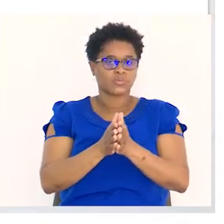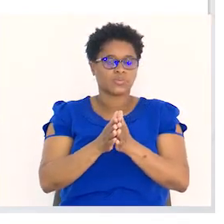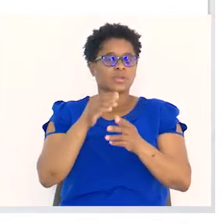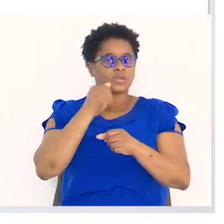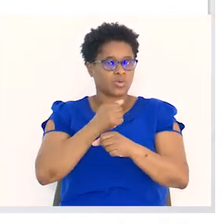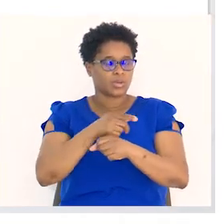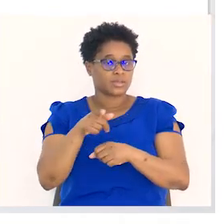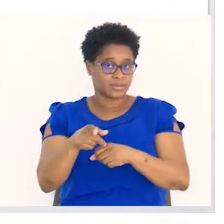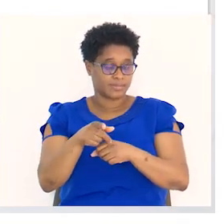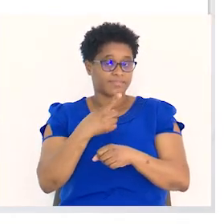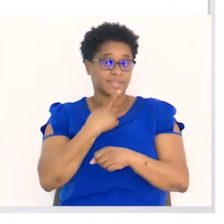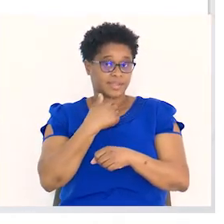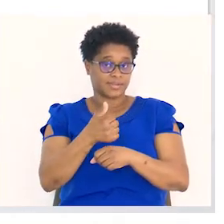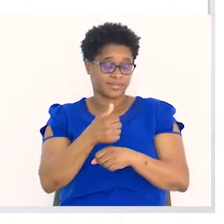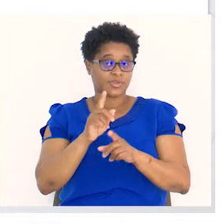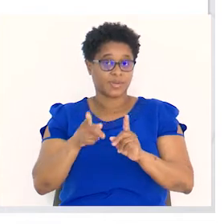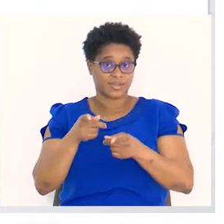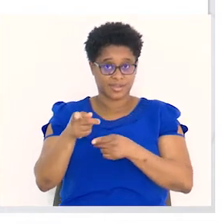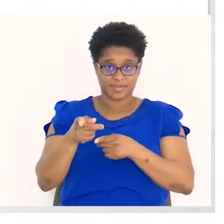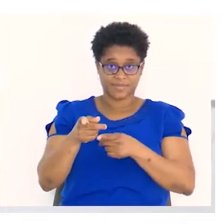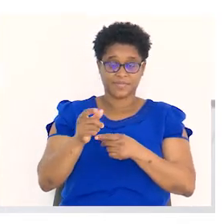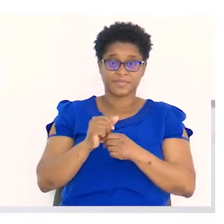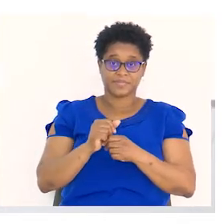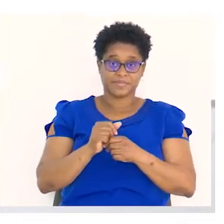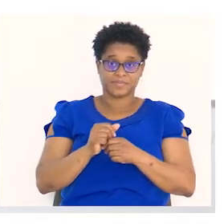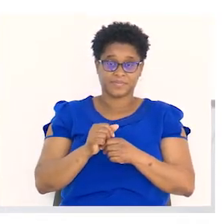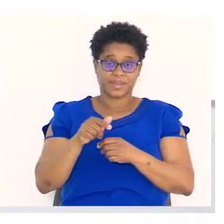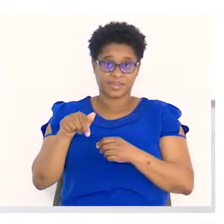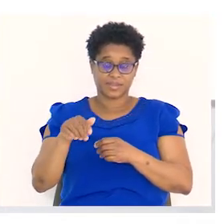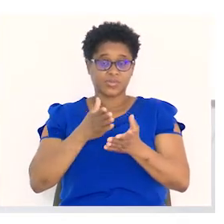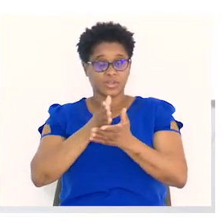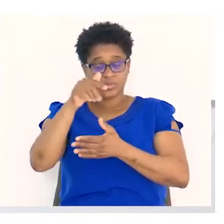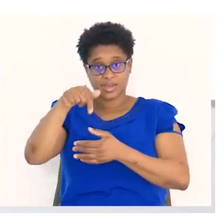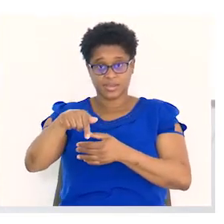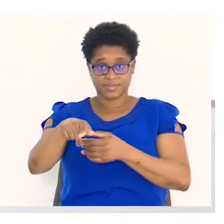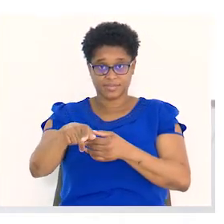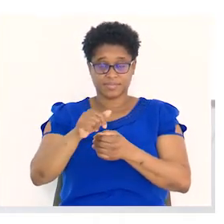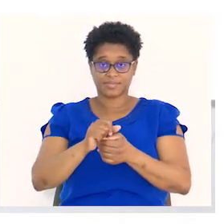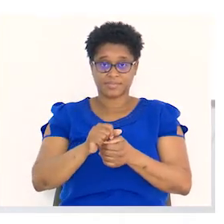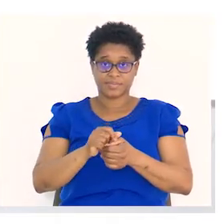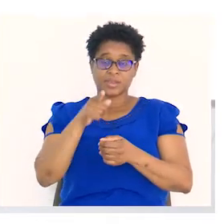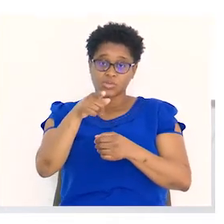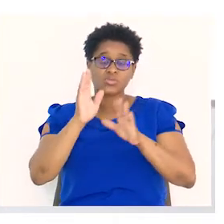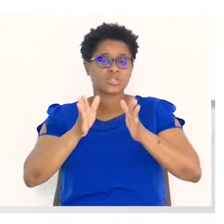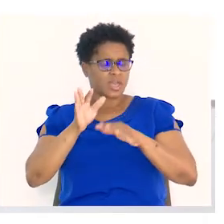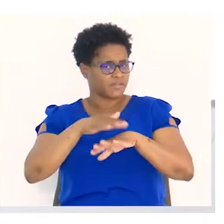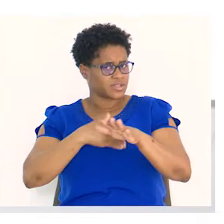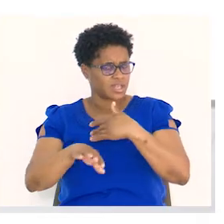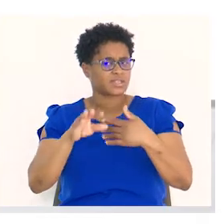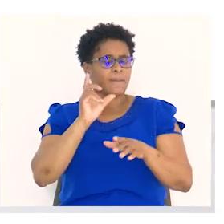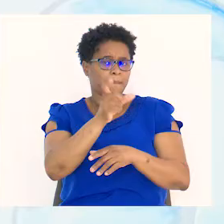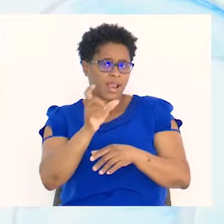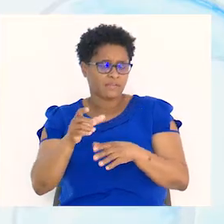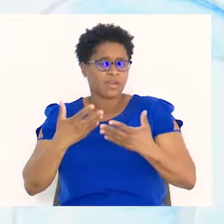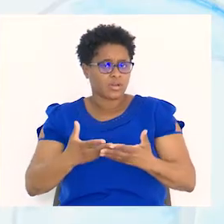exercício começa aqui, ok? Começa aqui, continua aqui. Tu já fizeste as palavras, agora vais